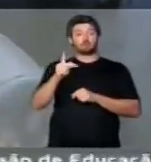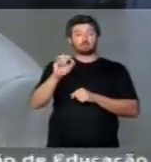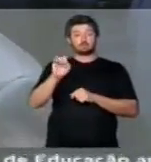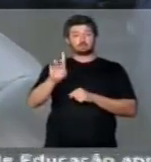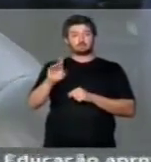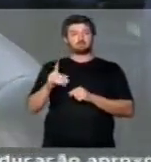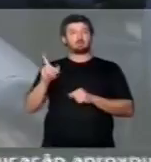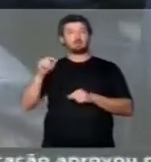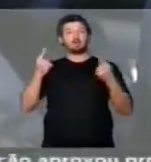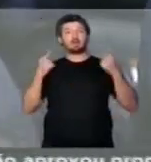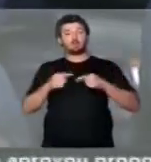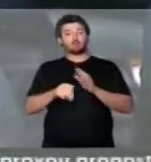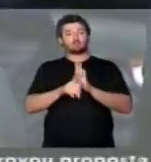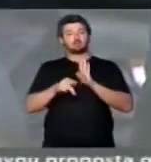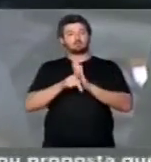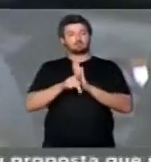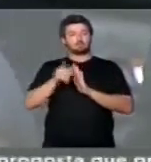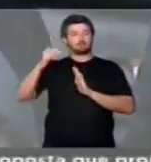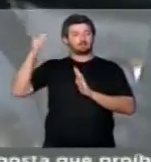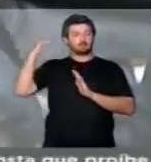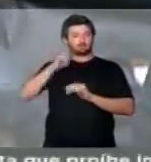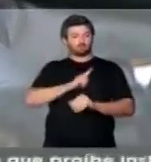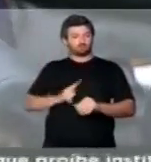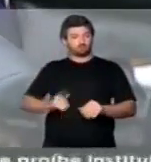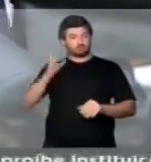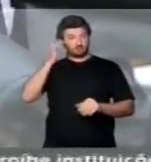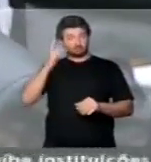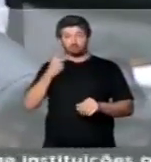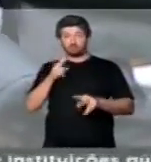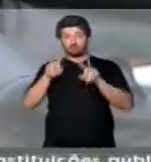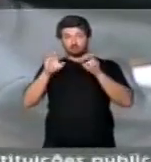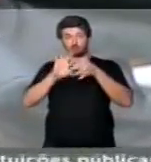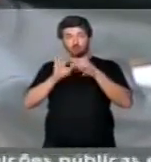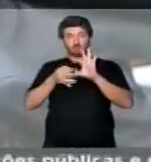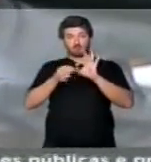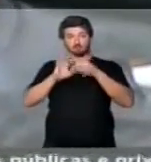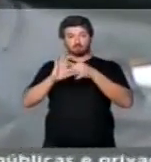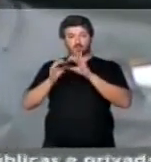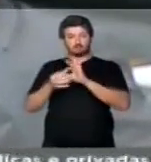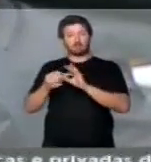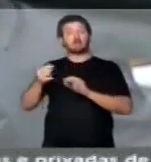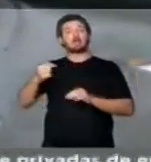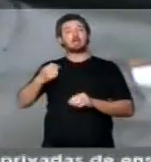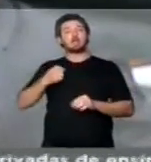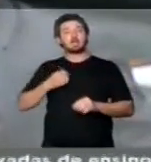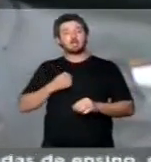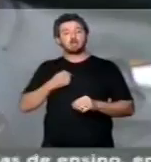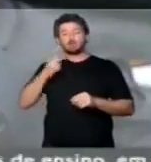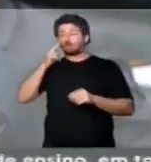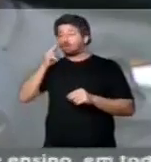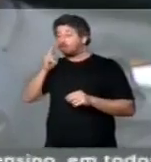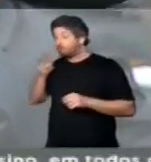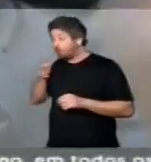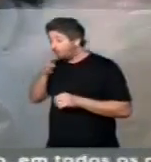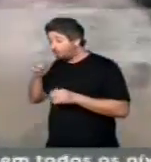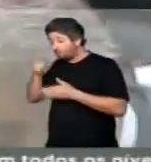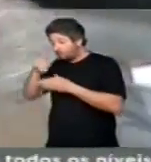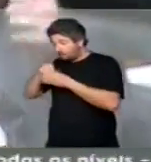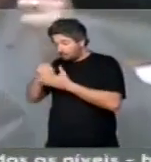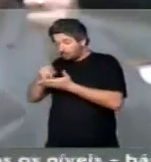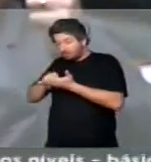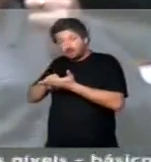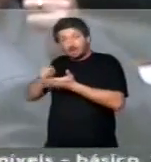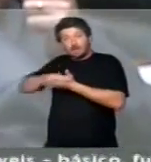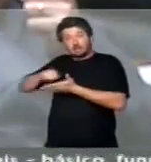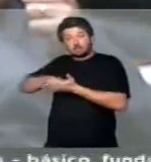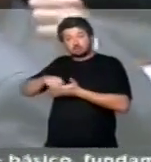PSDB teria sido contra as medidas provisórias na época do governo Dilma que se referiam à Olimpíada. Fiz questão de averiguar a posição do PSDB,